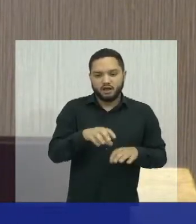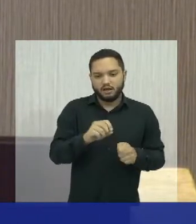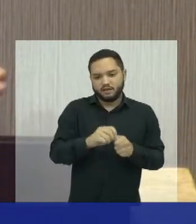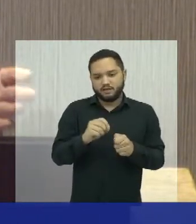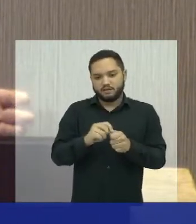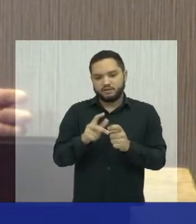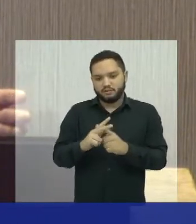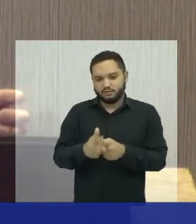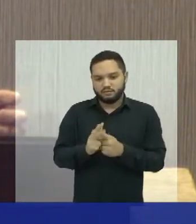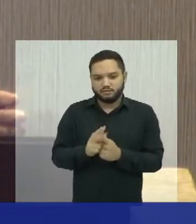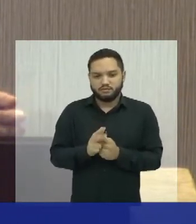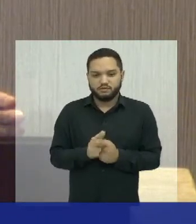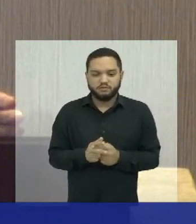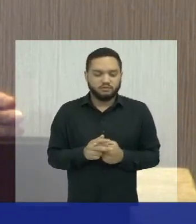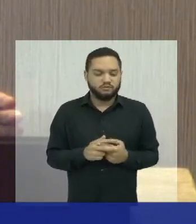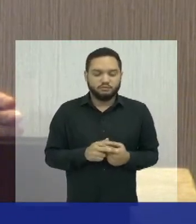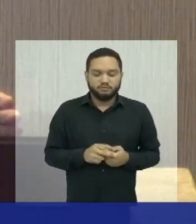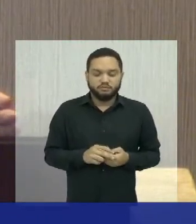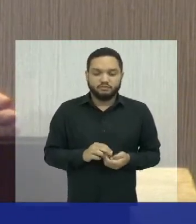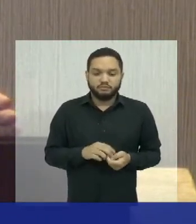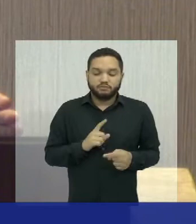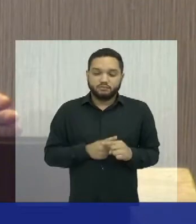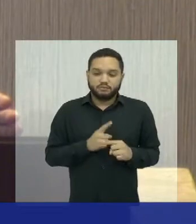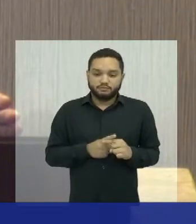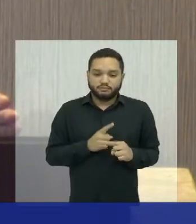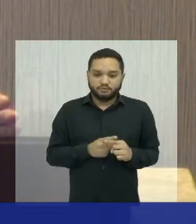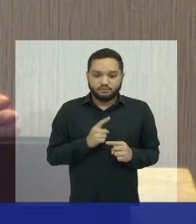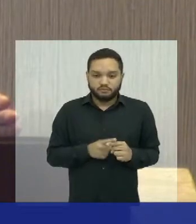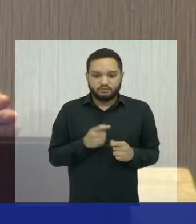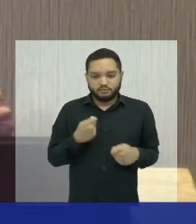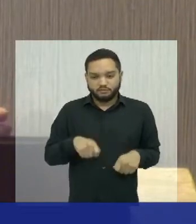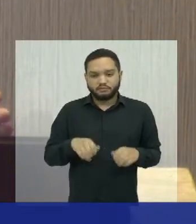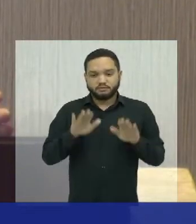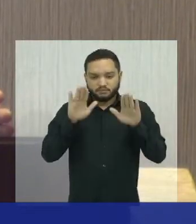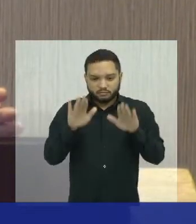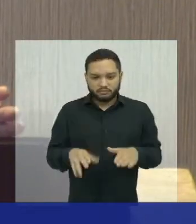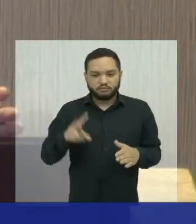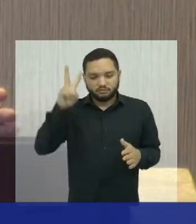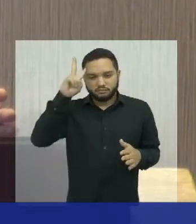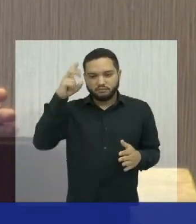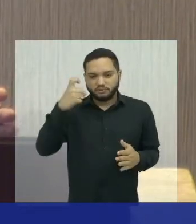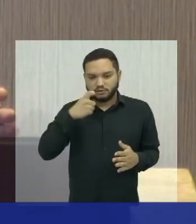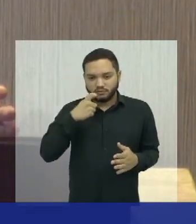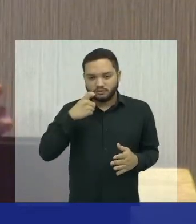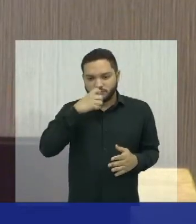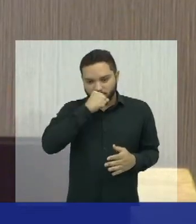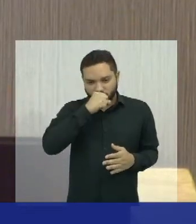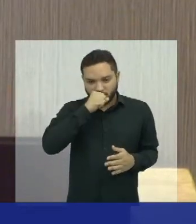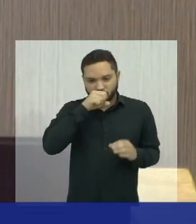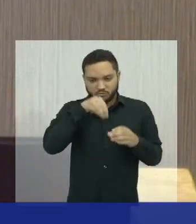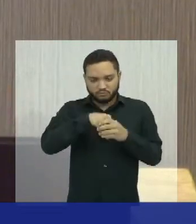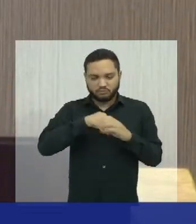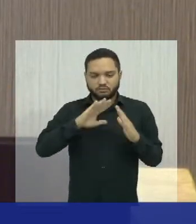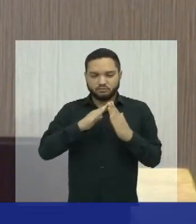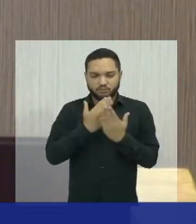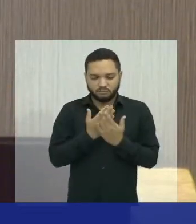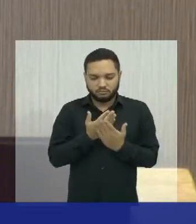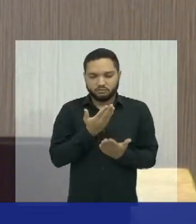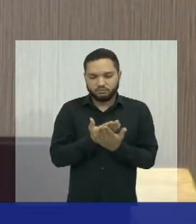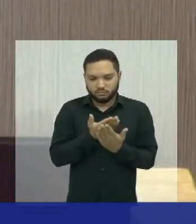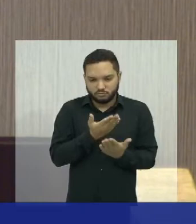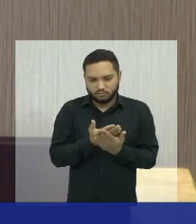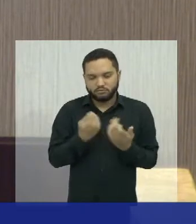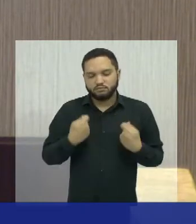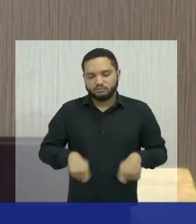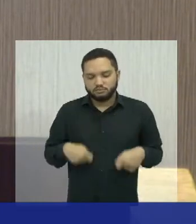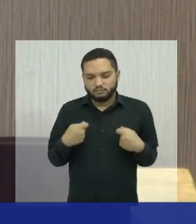esses pequenos reparos, porque a gente tem que estar com as crianças de segunda a sábado. Então, a gente pede aí